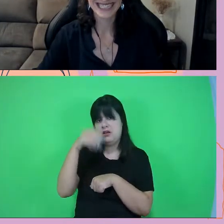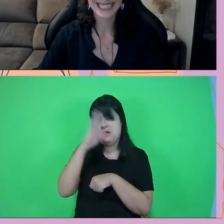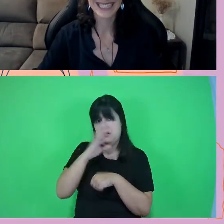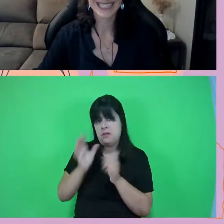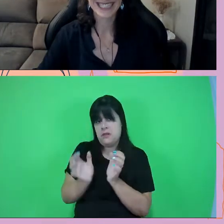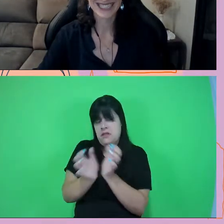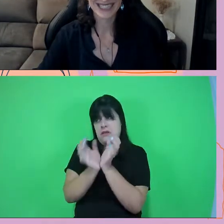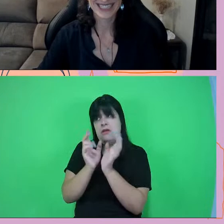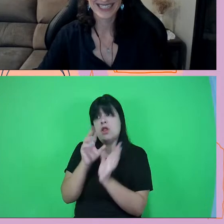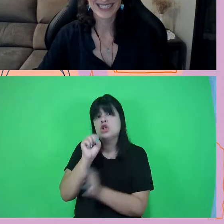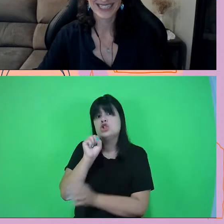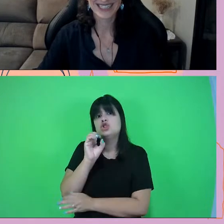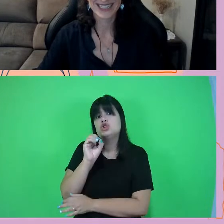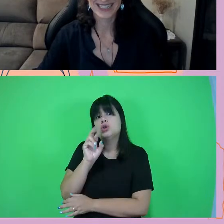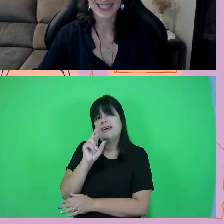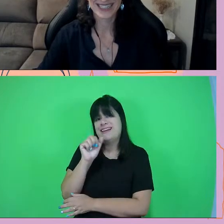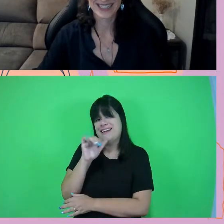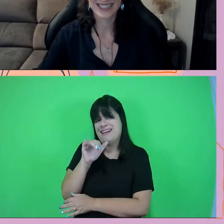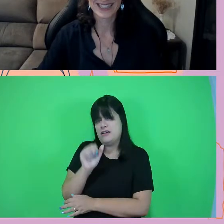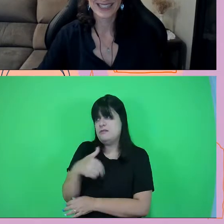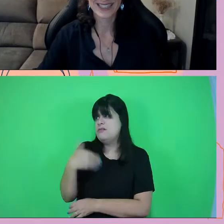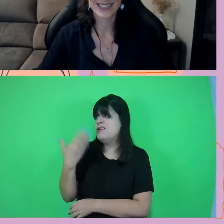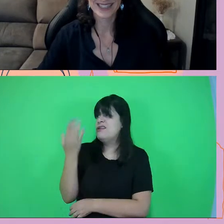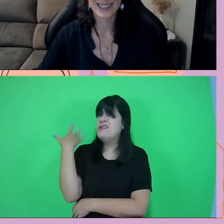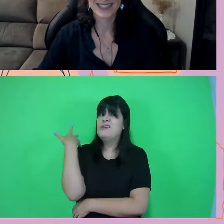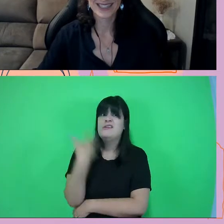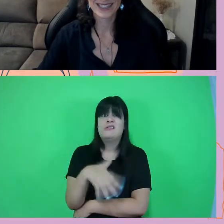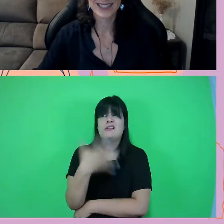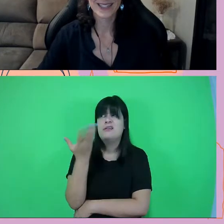eu falei assim, caramba, será que eu vou conseguir, né,